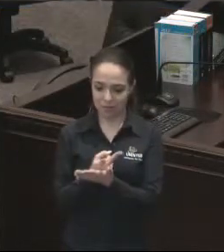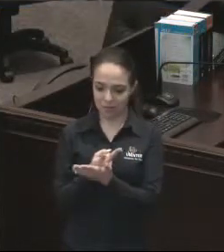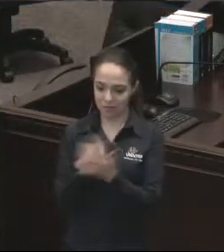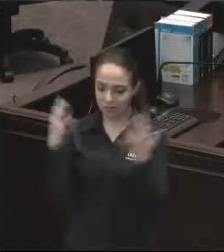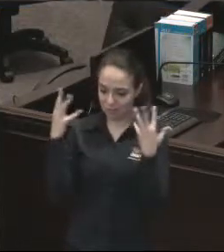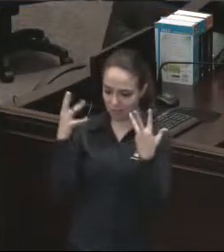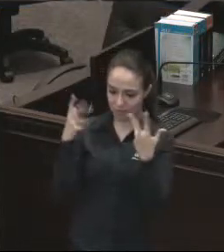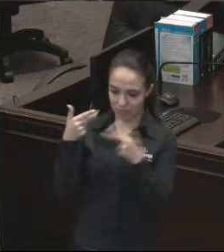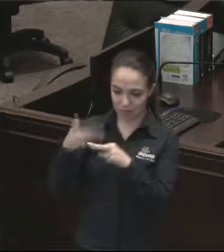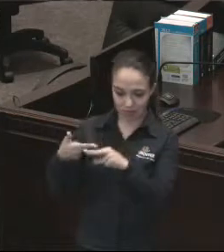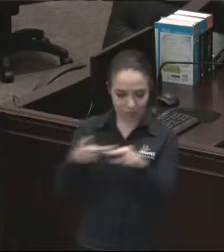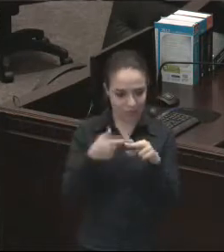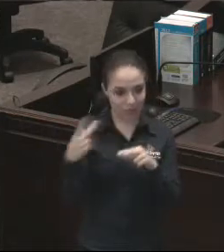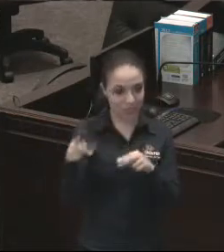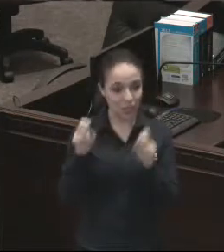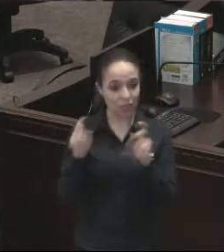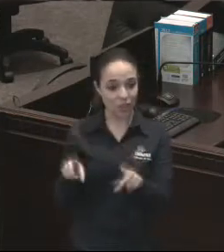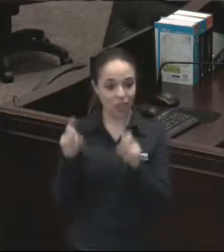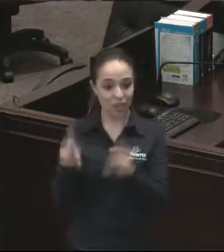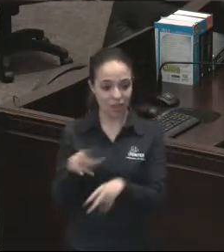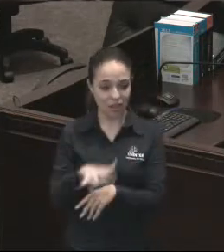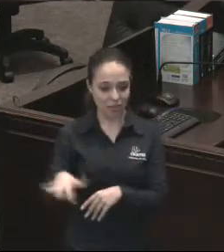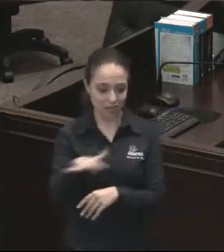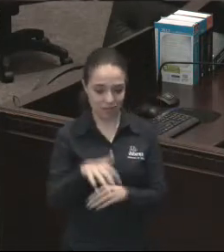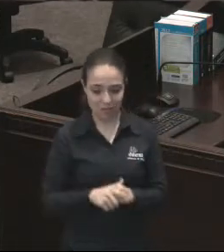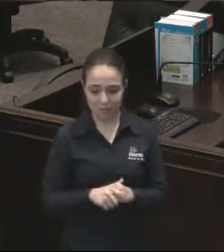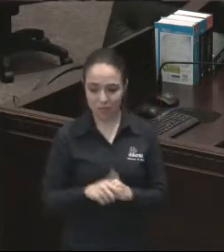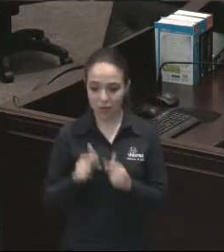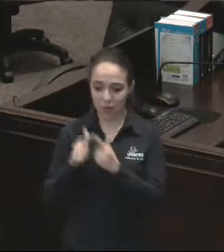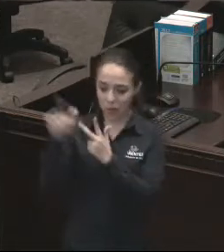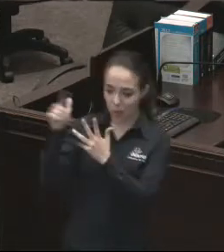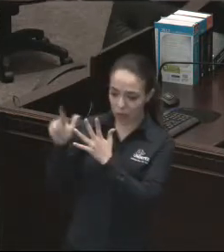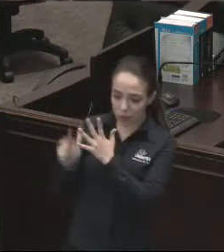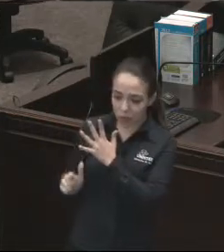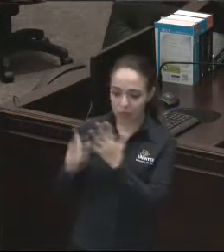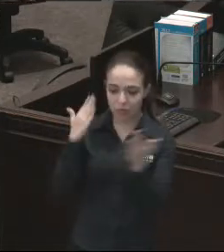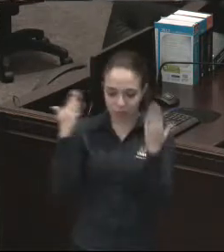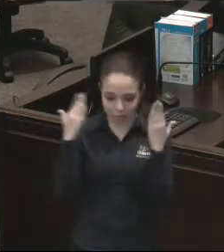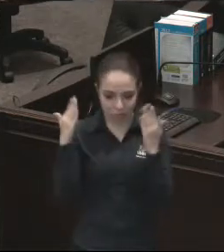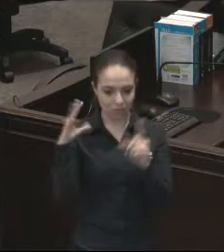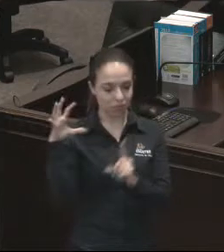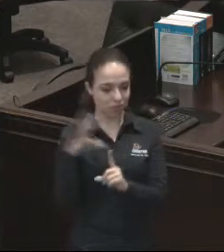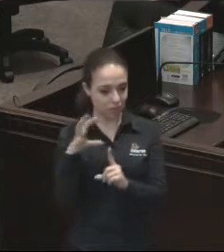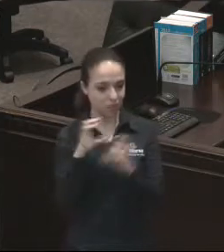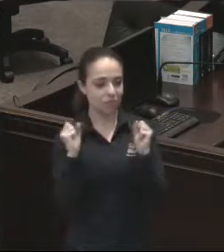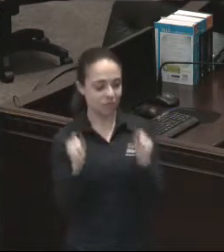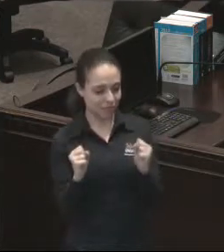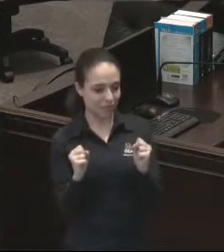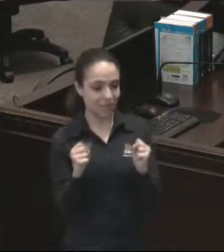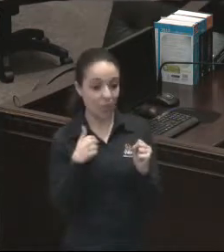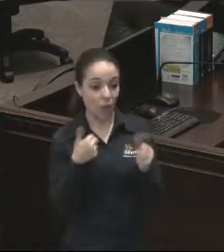sendo afetados por essas drogas. Então, outros parâmetros são afetados? Com certeza são. E é aí que entrou